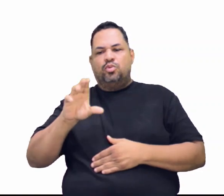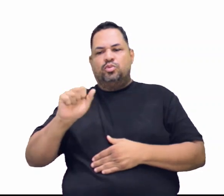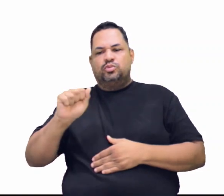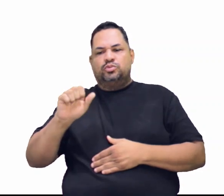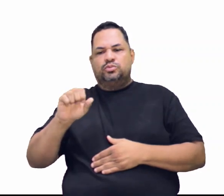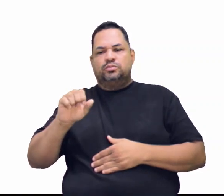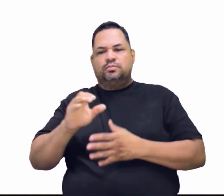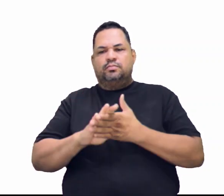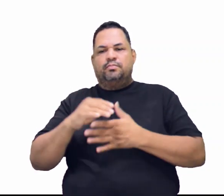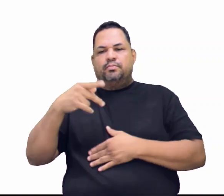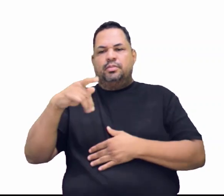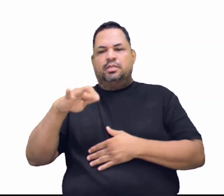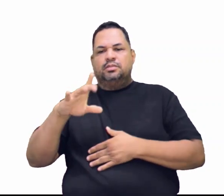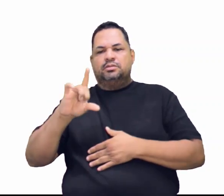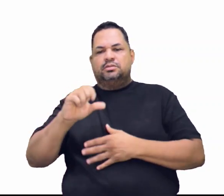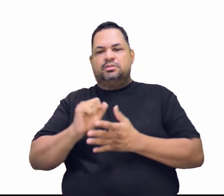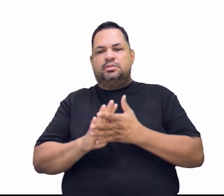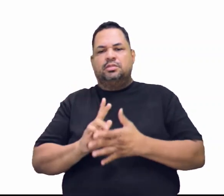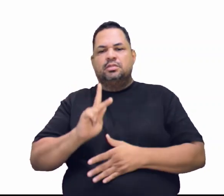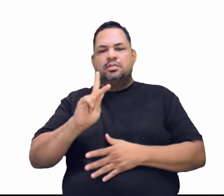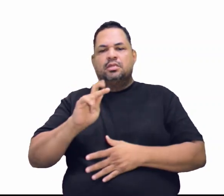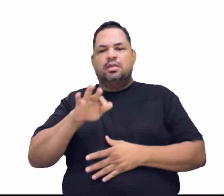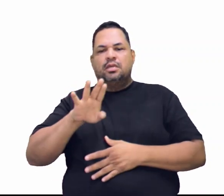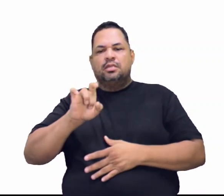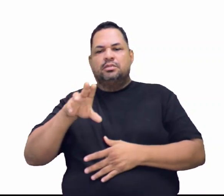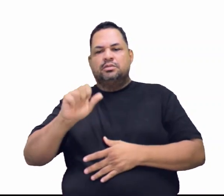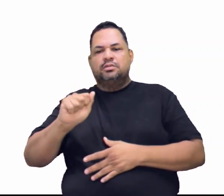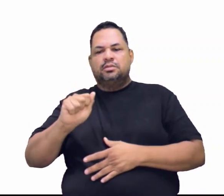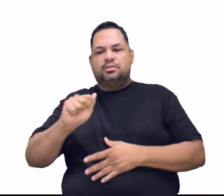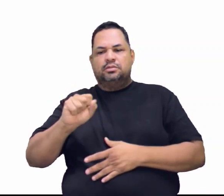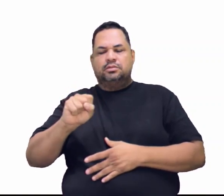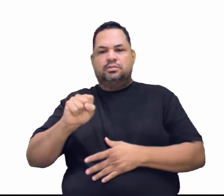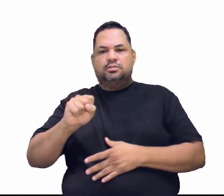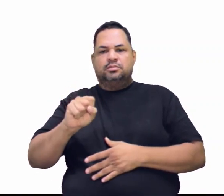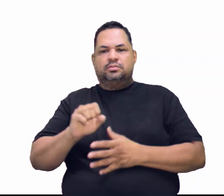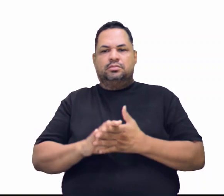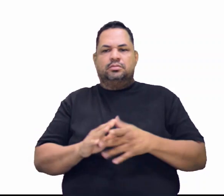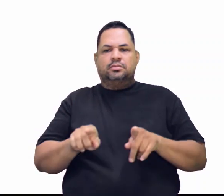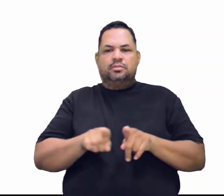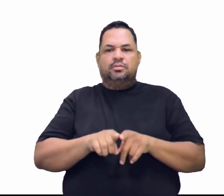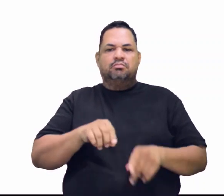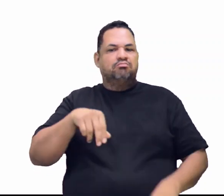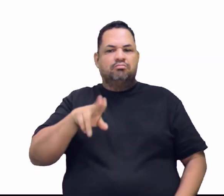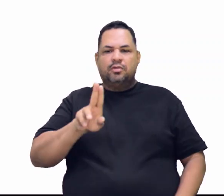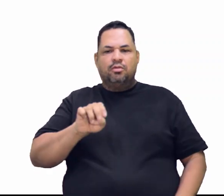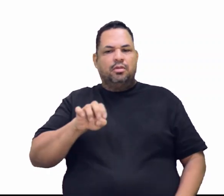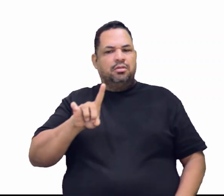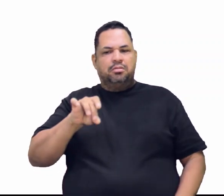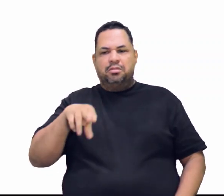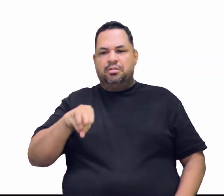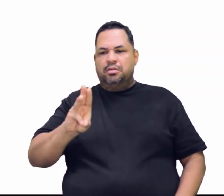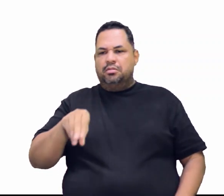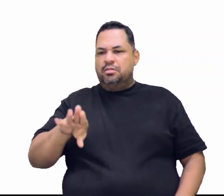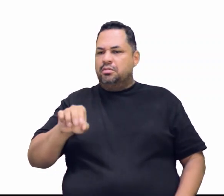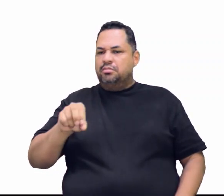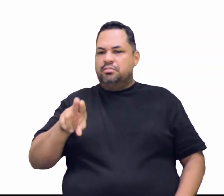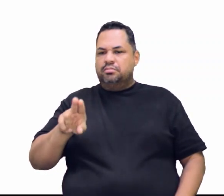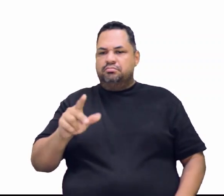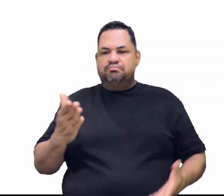os Paricis, Carintianas e Urueu Uauau. Como é que é o Urueu Uauau, Sâmio?